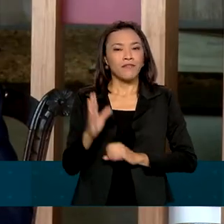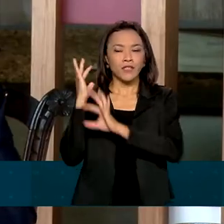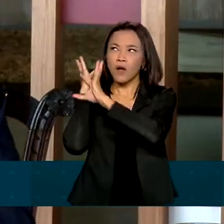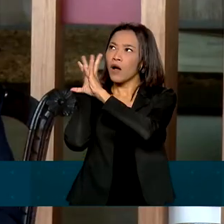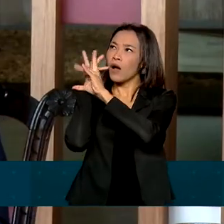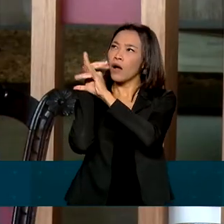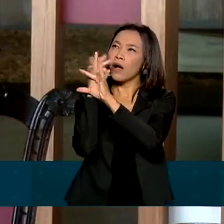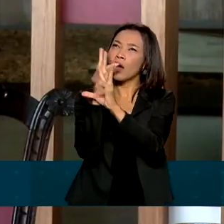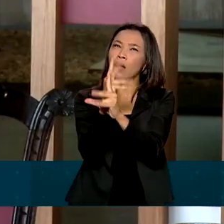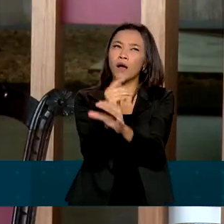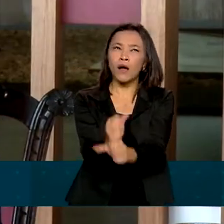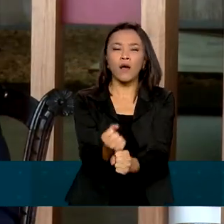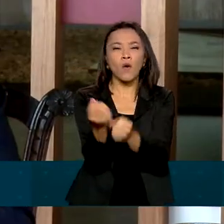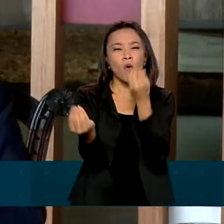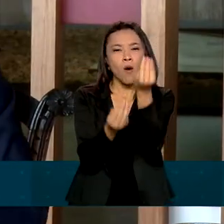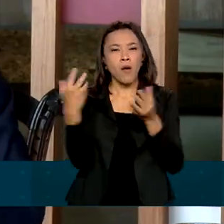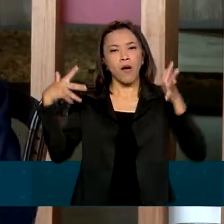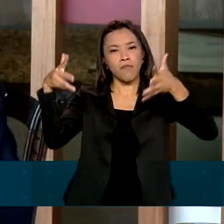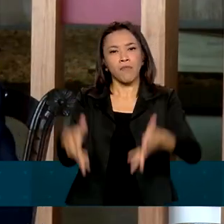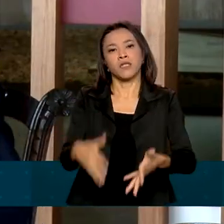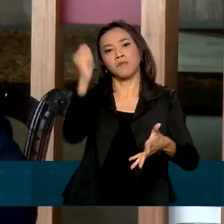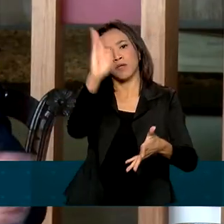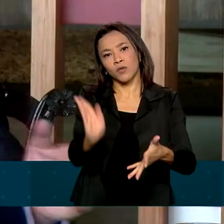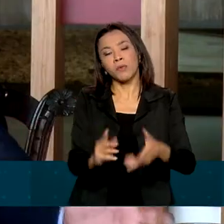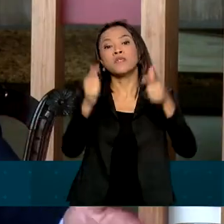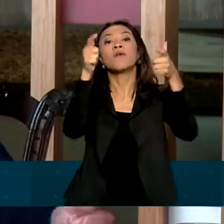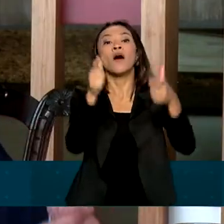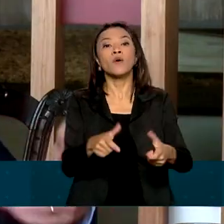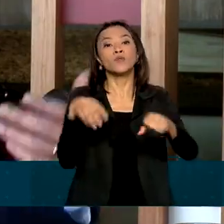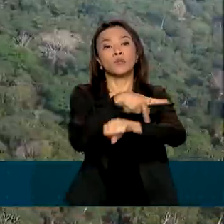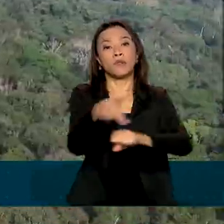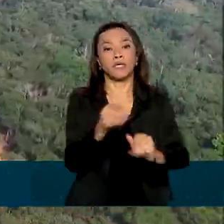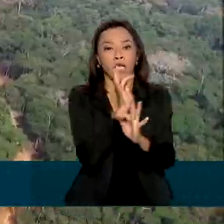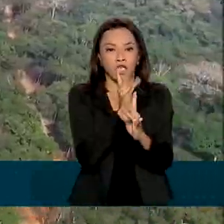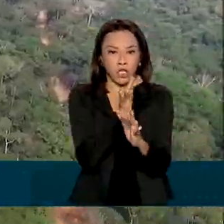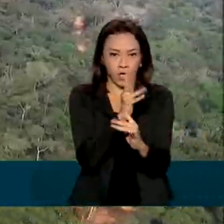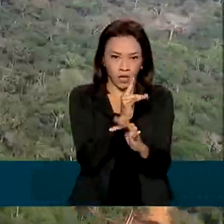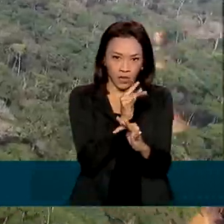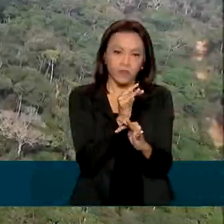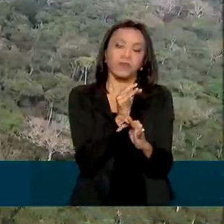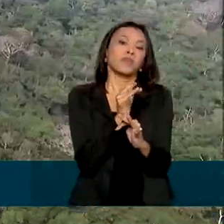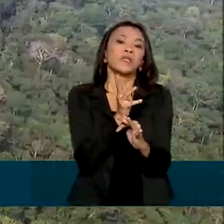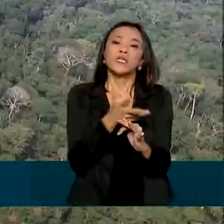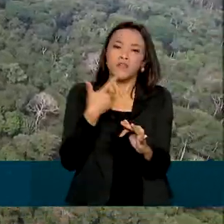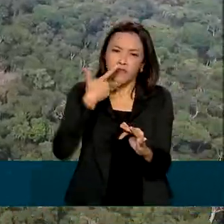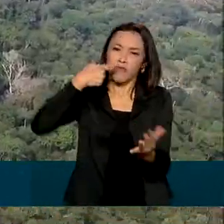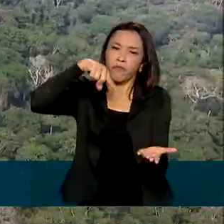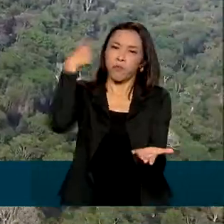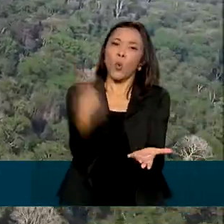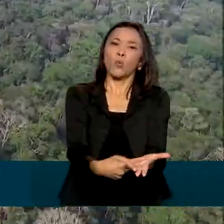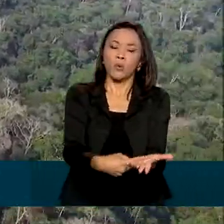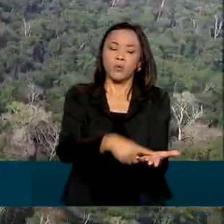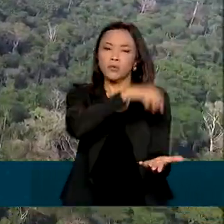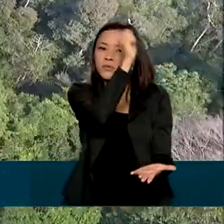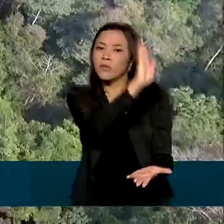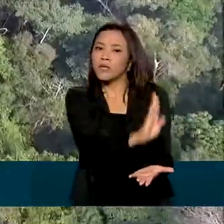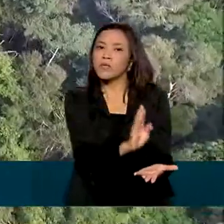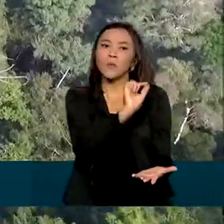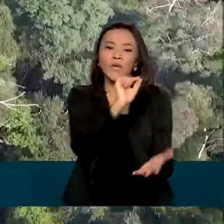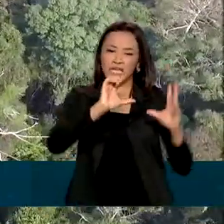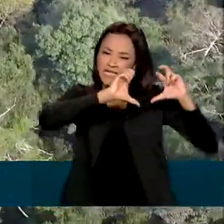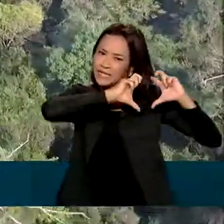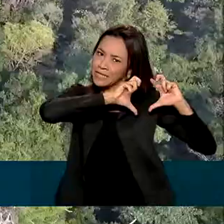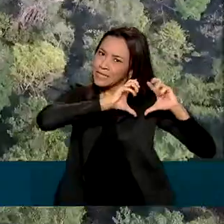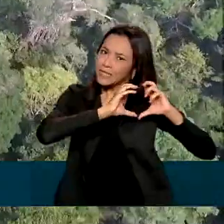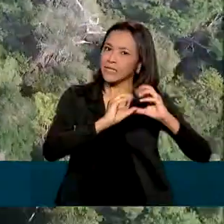Glasgow na Conferência das Nações Unidas sobre as mudanças climáticas e reafirmou os compromissos assumidos de zerar o